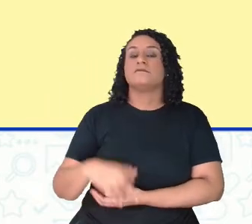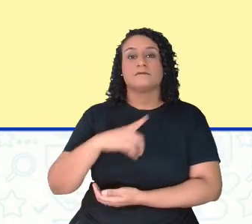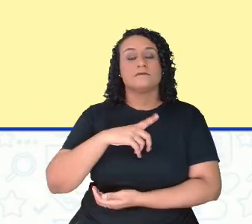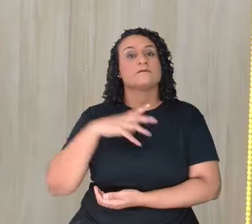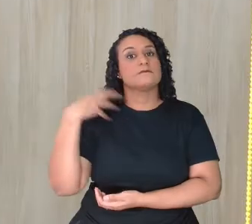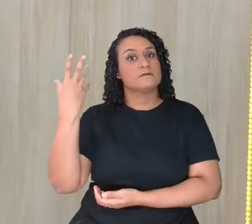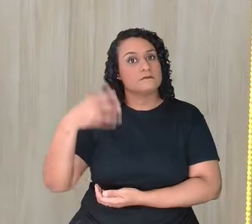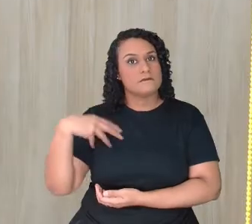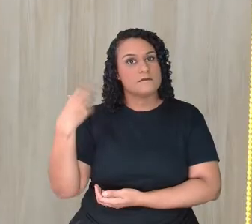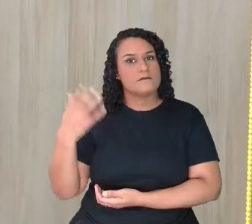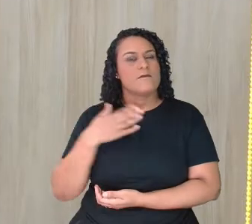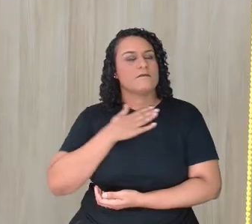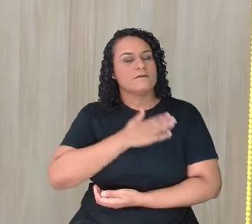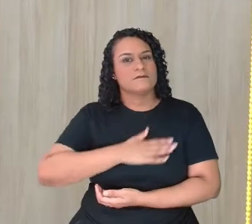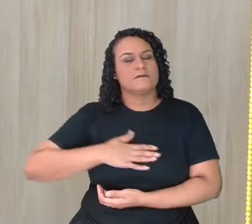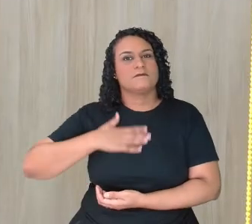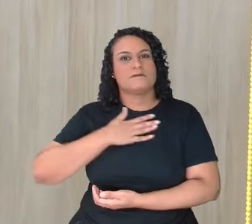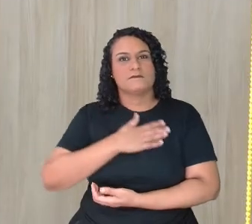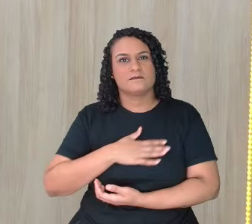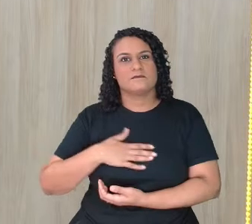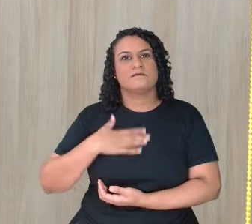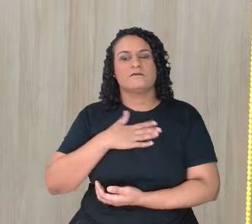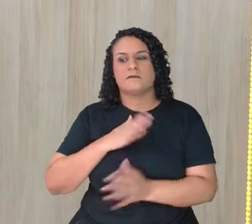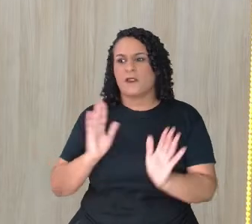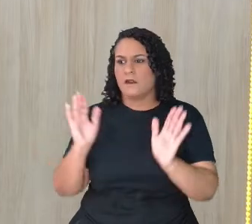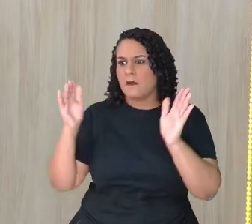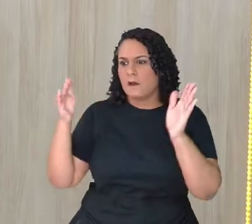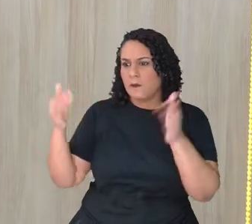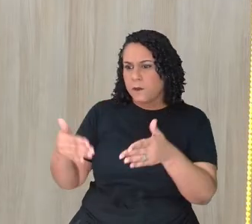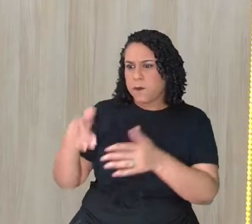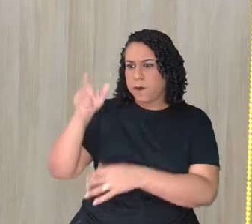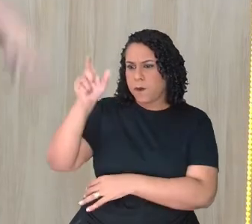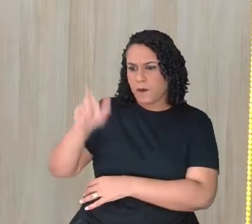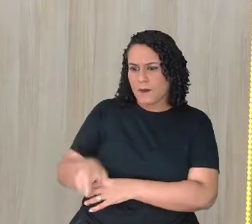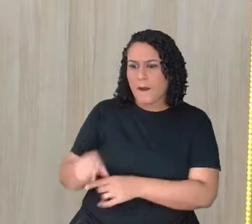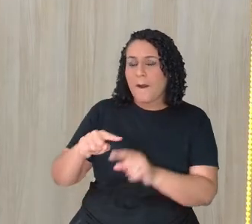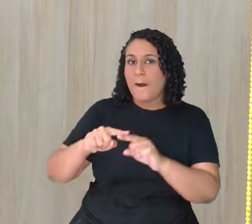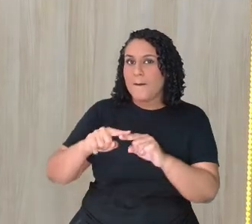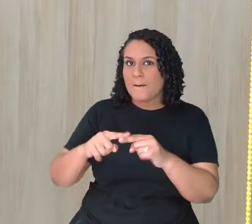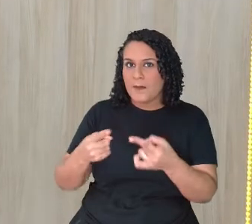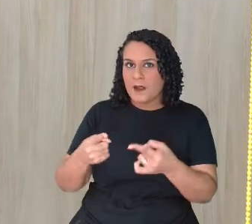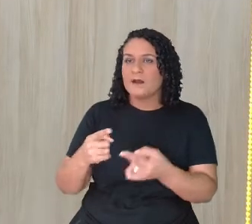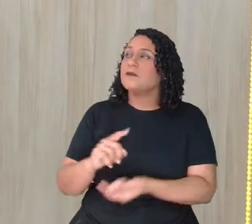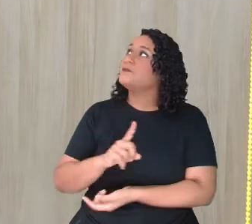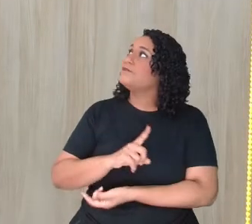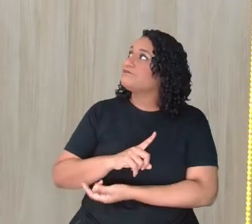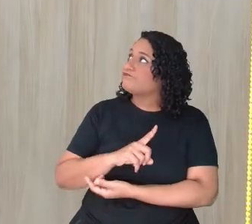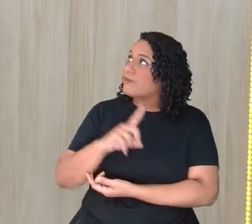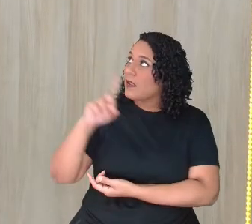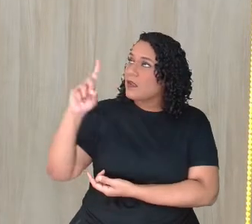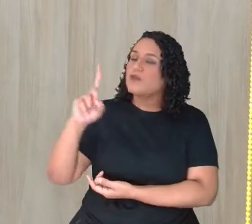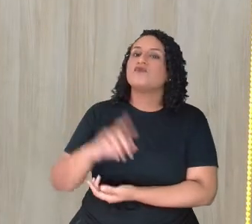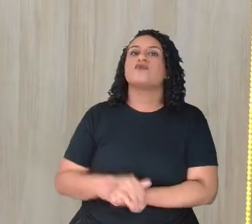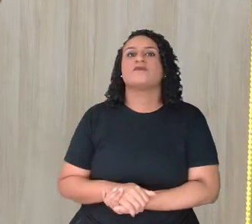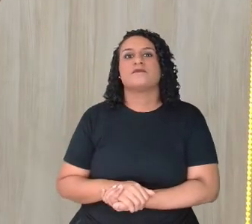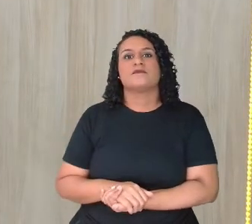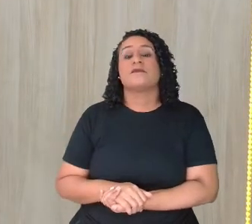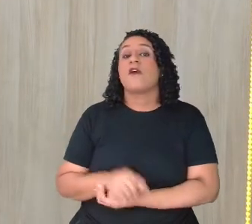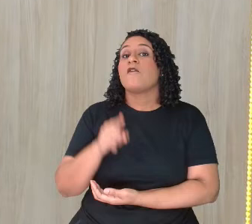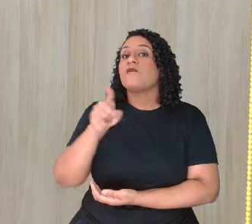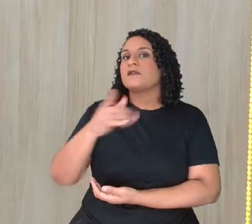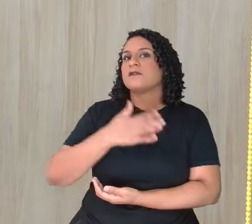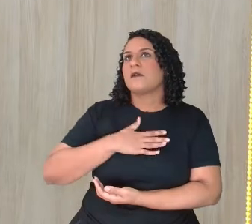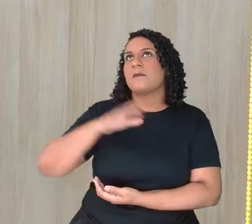que não se remete a pessoas, mas ao dom do universo, né? E eu gosto de cantar assim: Você é o meu